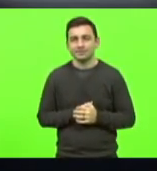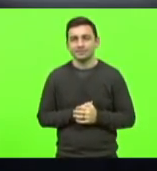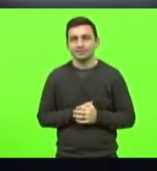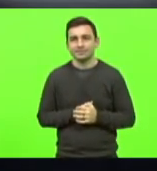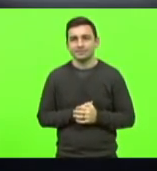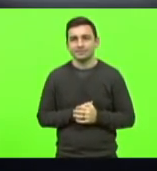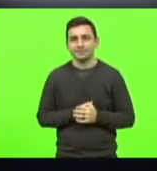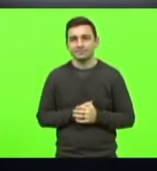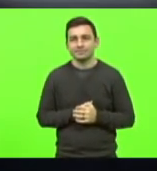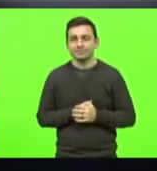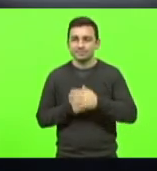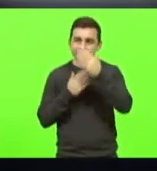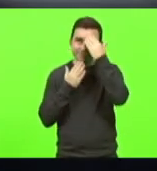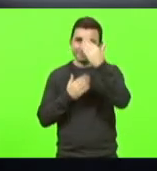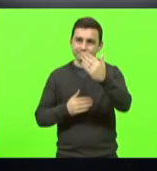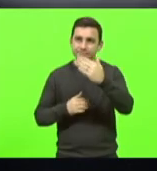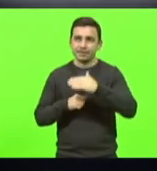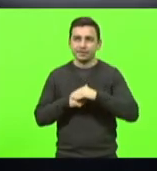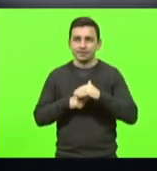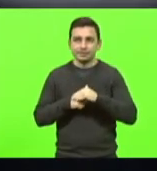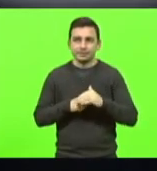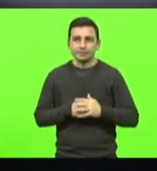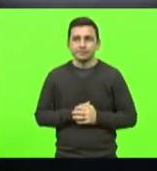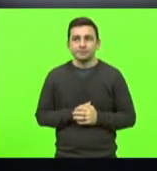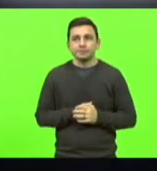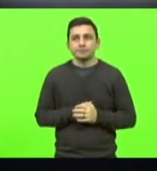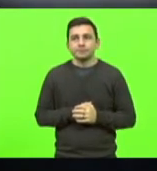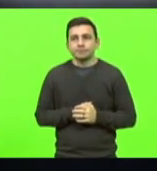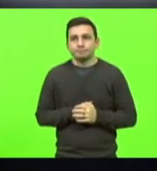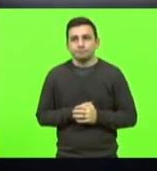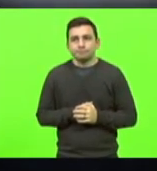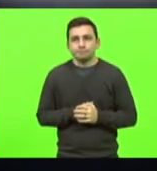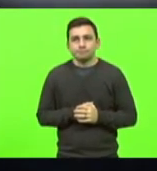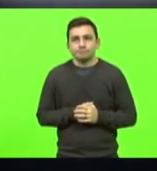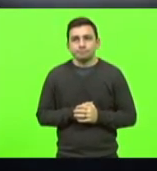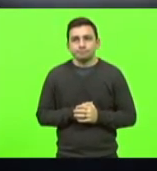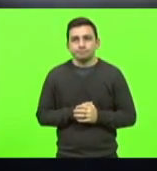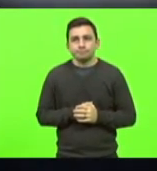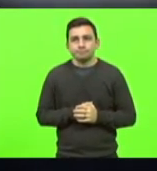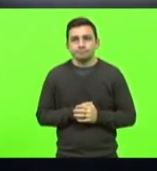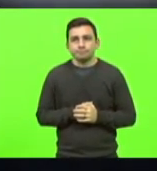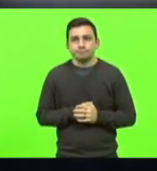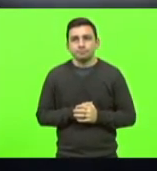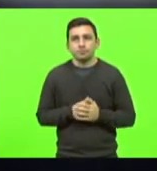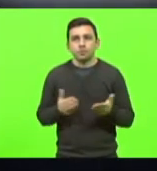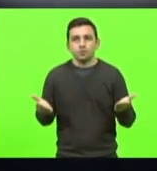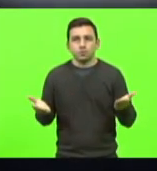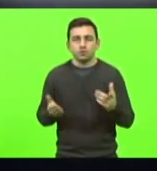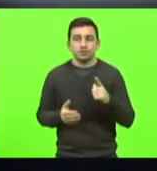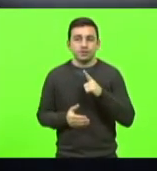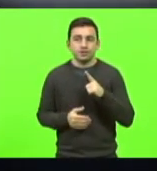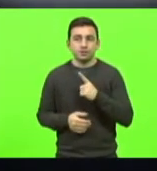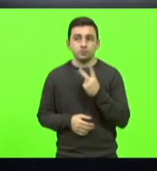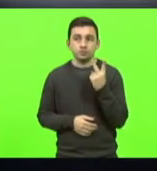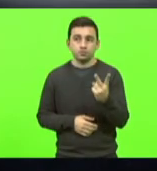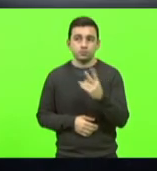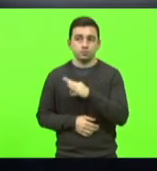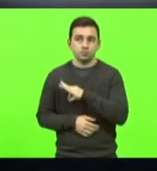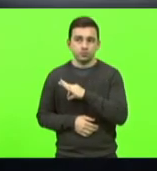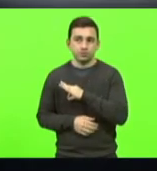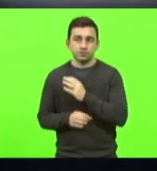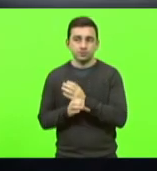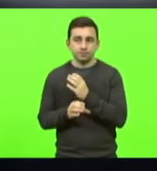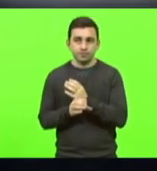obrigado pelo carinho é Olá hoje nós temos duas polícia em Santa Catarina Polícia